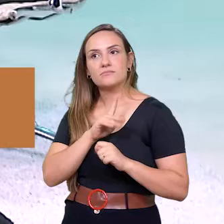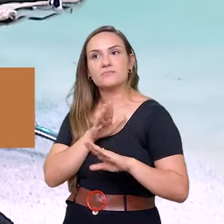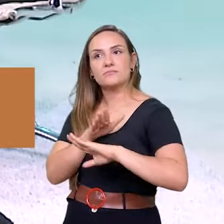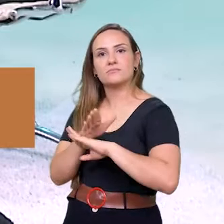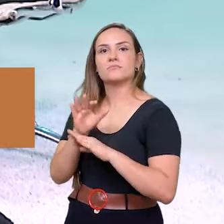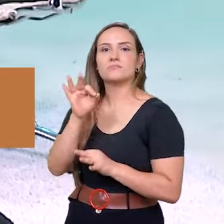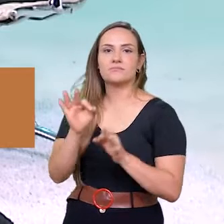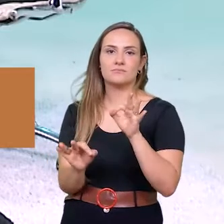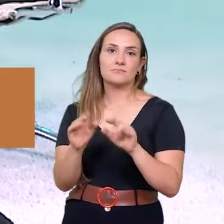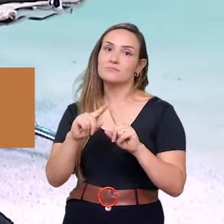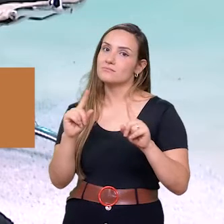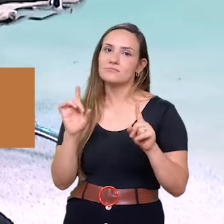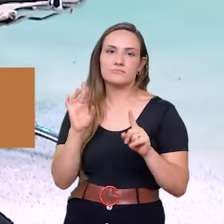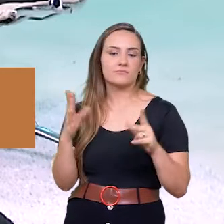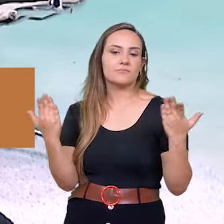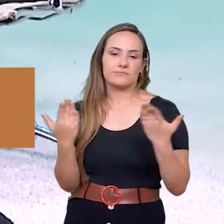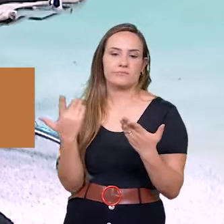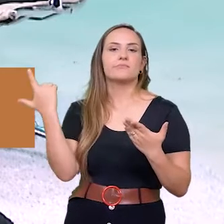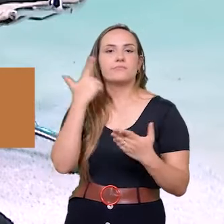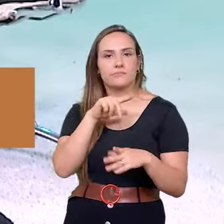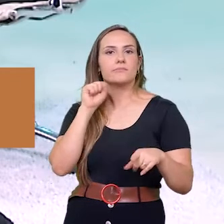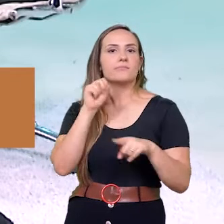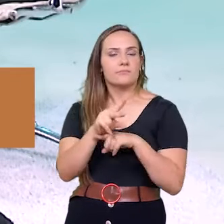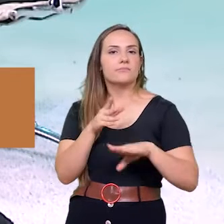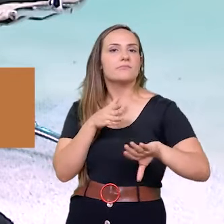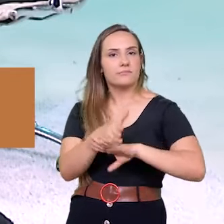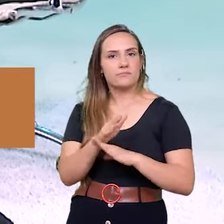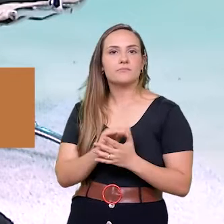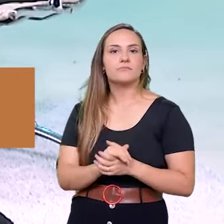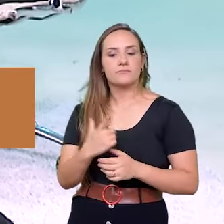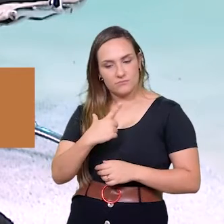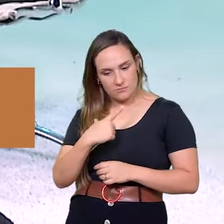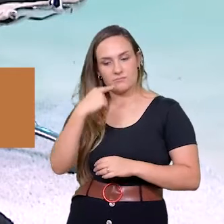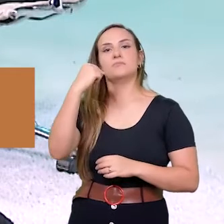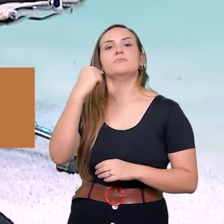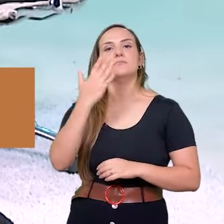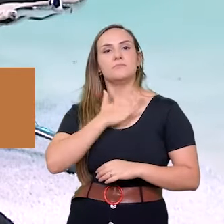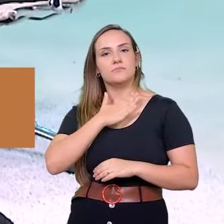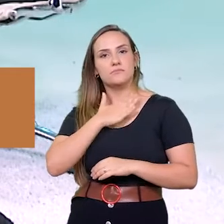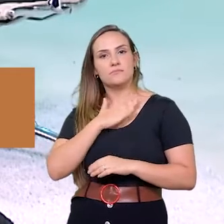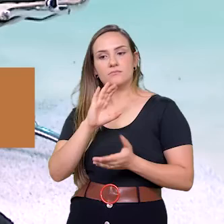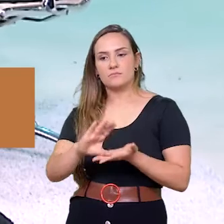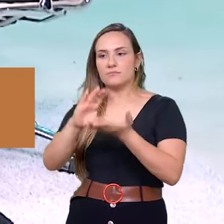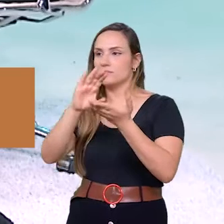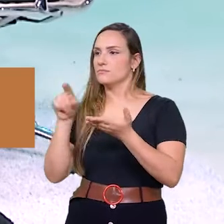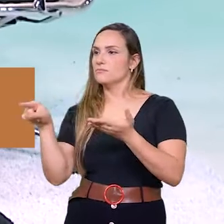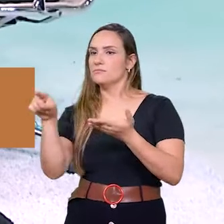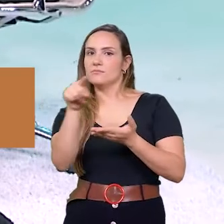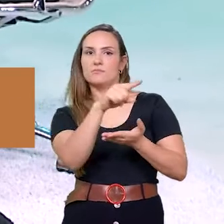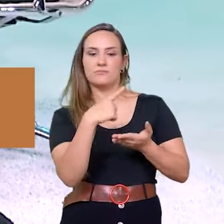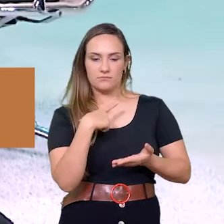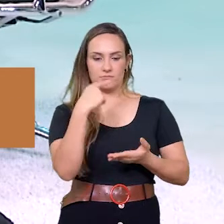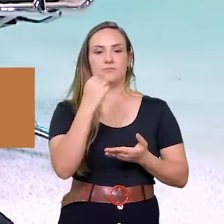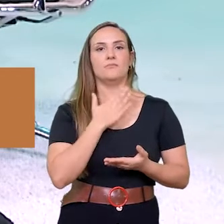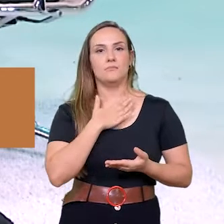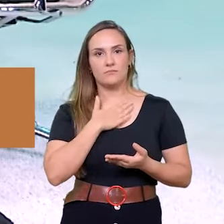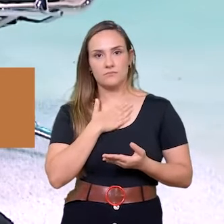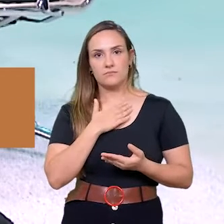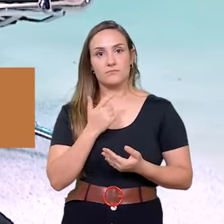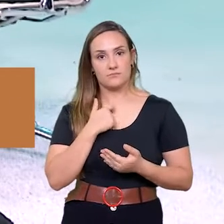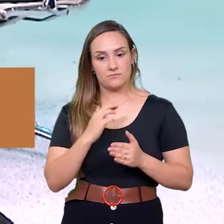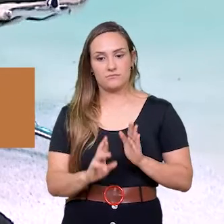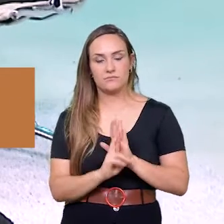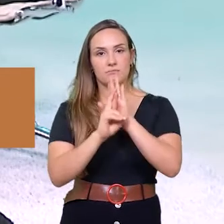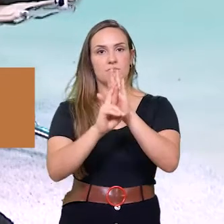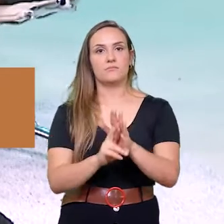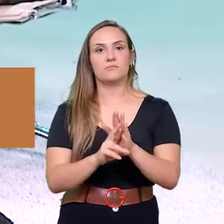à justiça. E somente agora que nós fomos eleitos pelo conselho, pelos demais conselheiros para compor. Sou eu